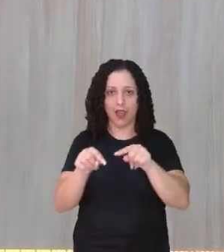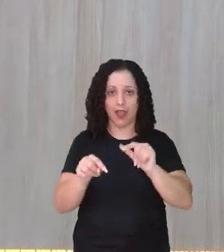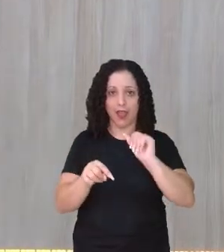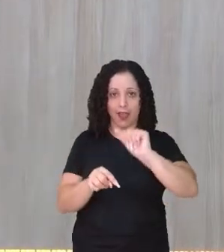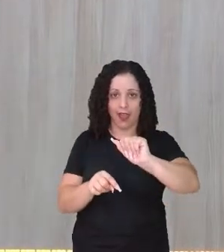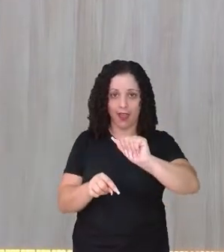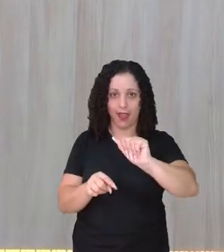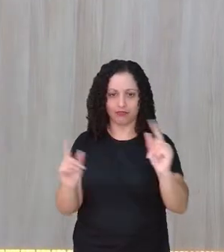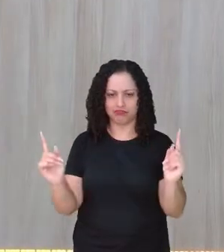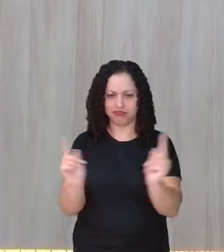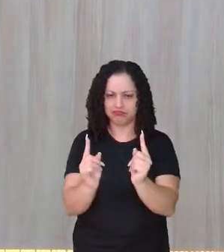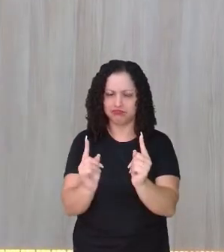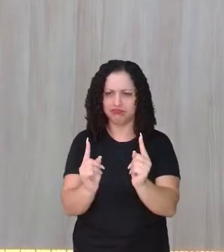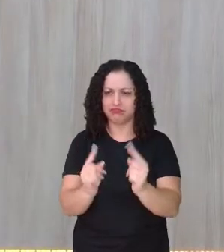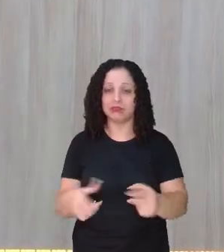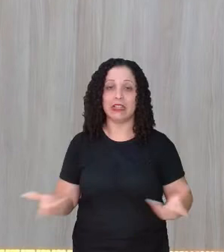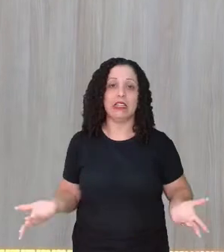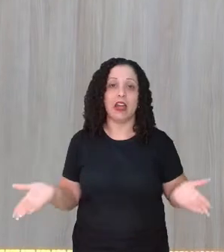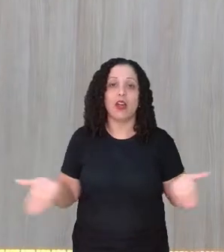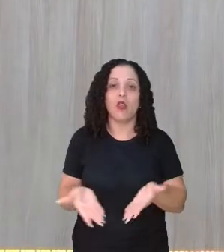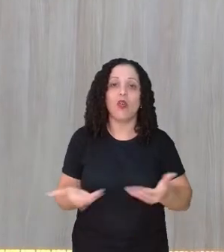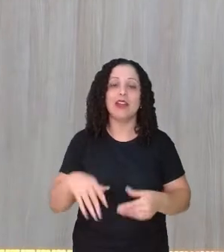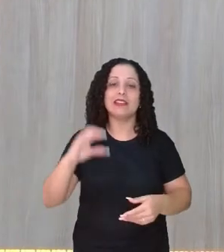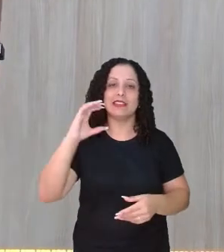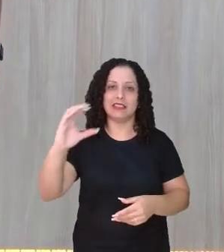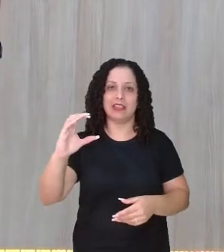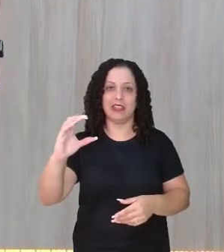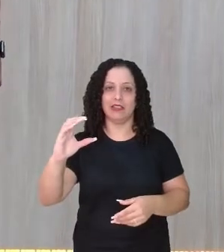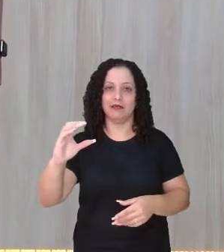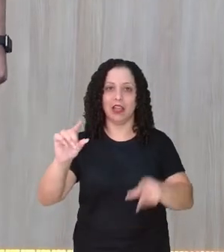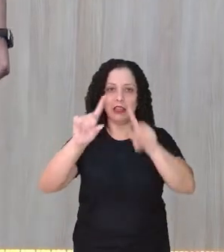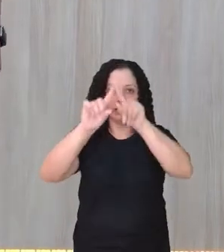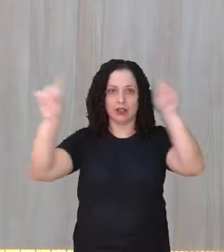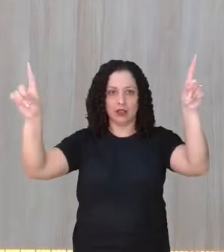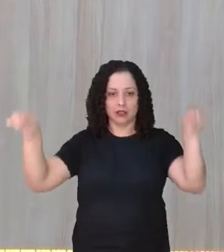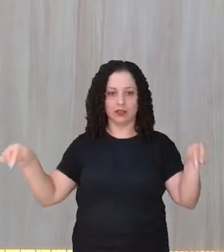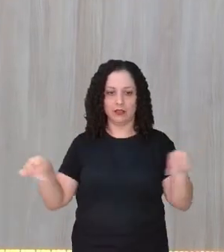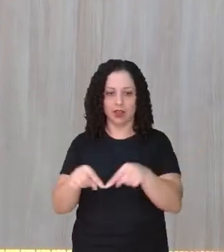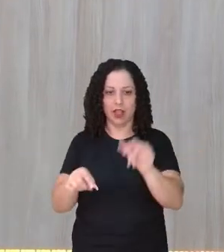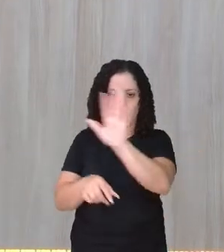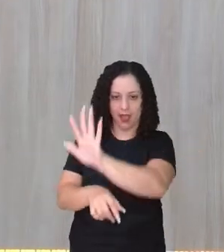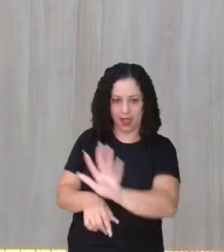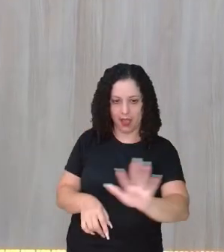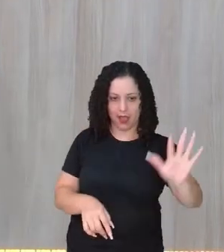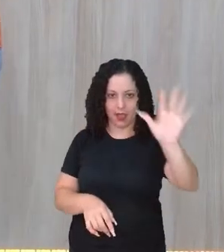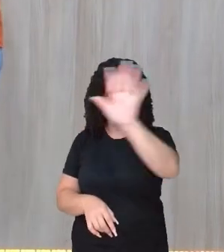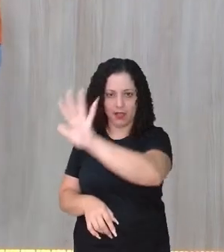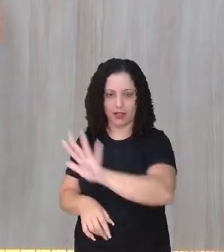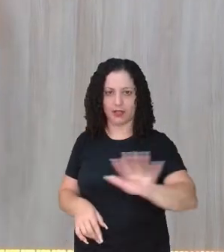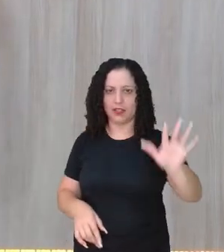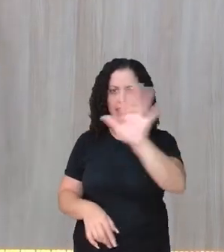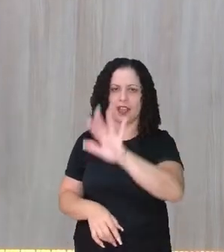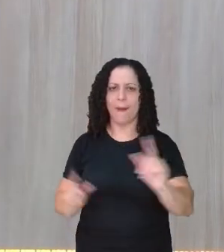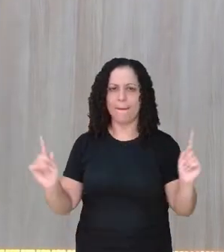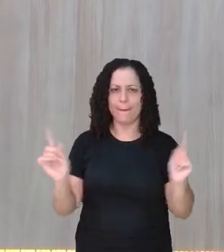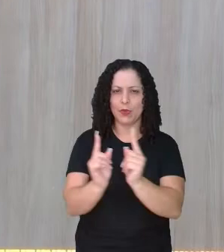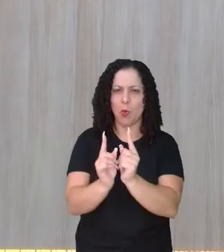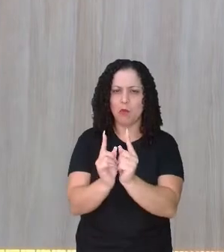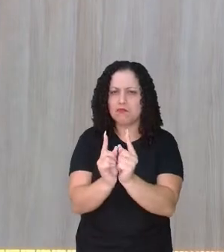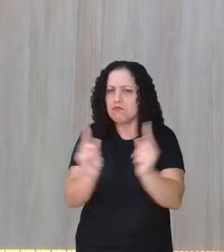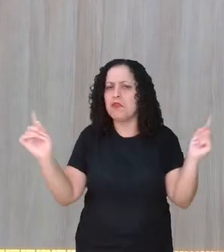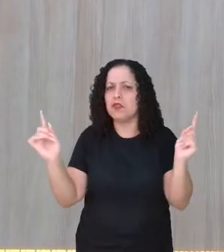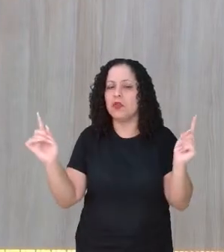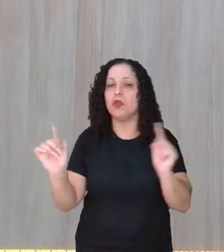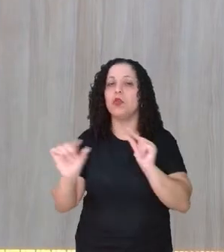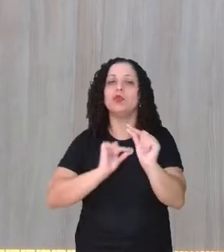C, que é a largura do quintal, ele é maior ou menor do que o lado do gramado? Você pode notar